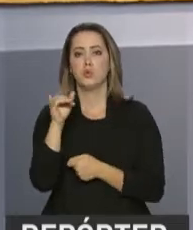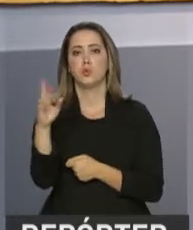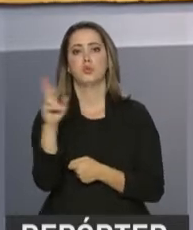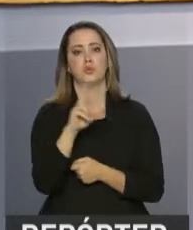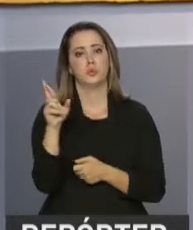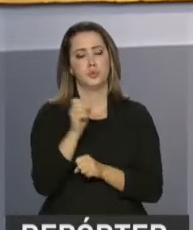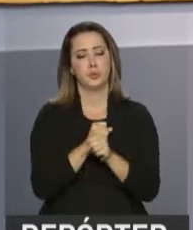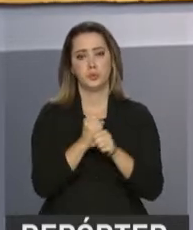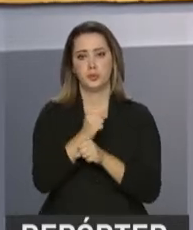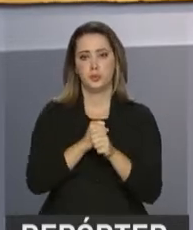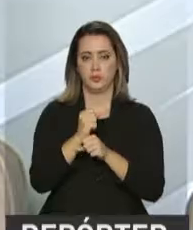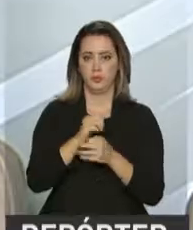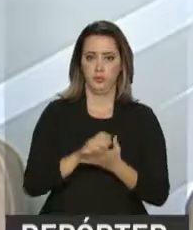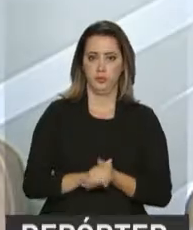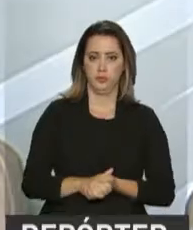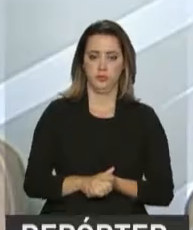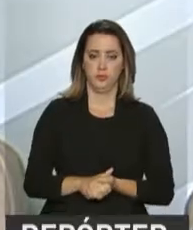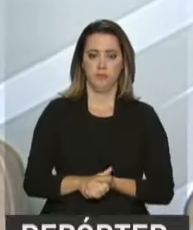de reais por ano.